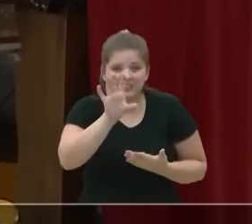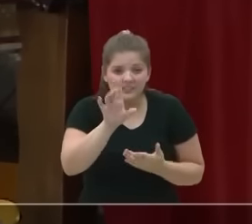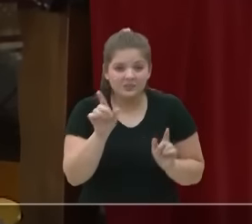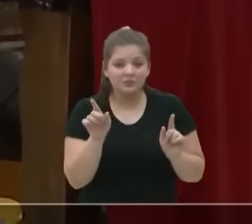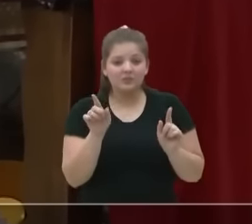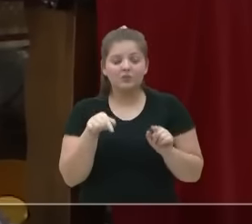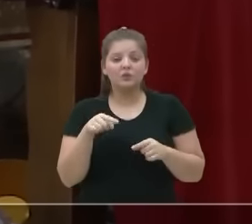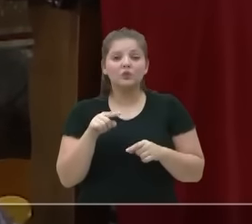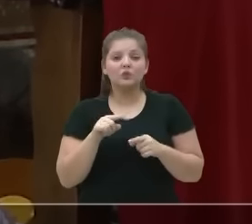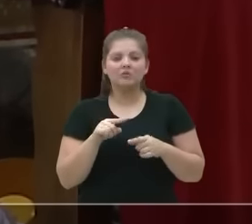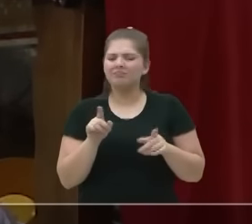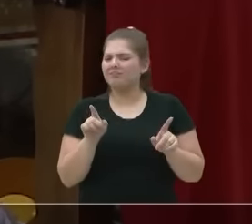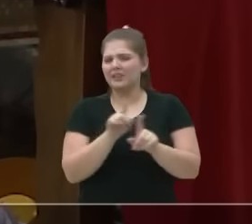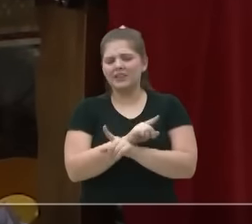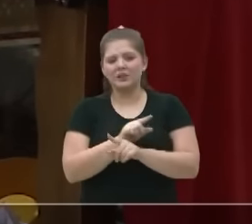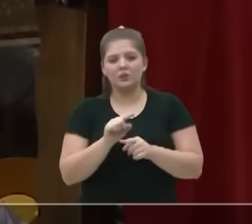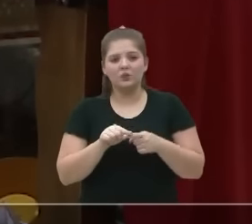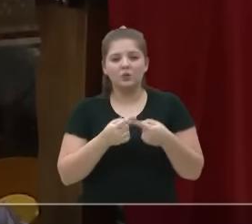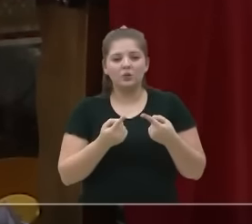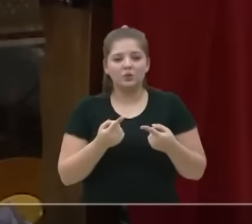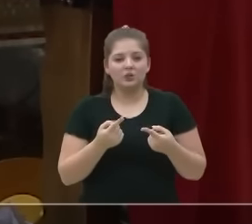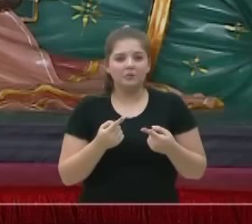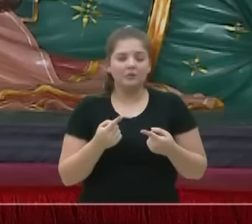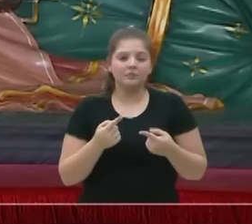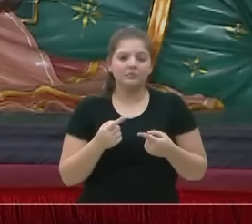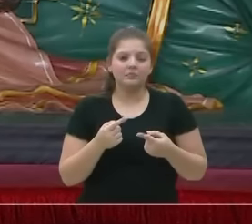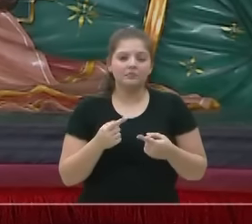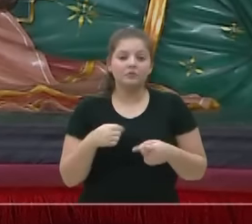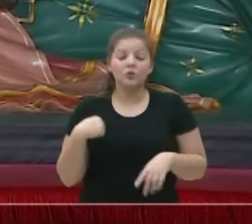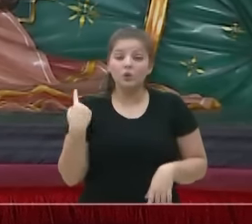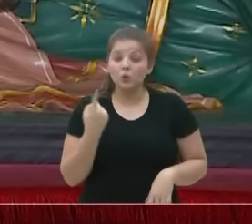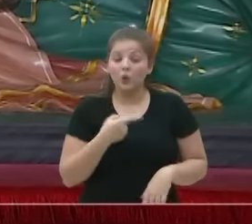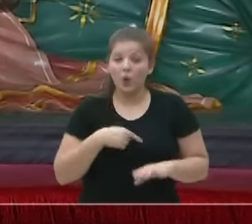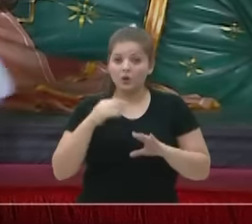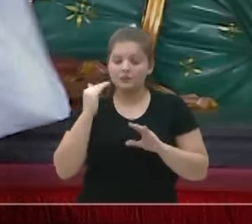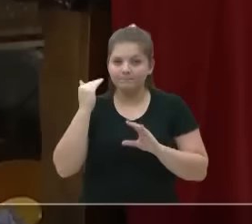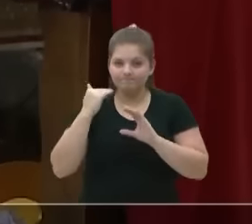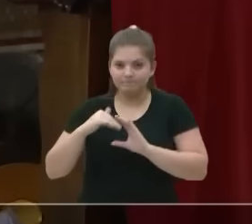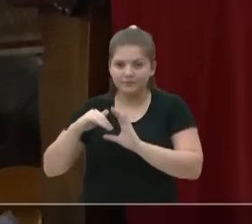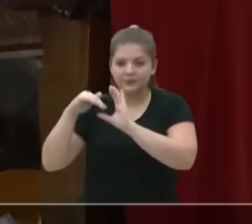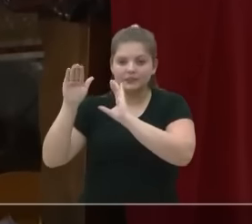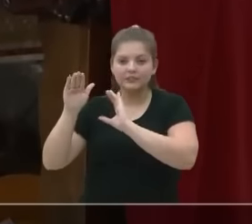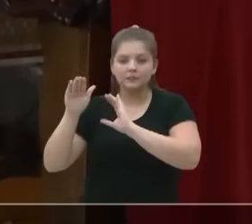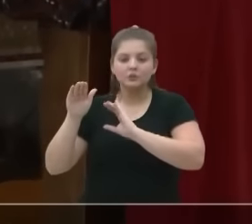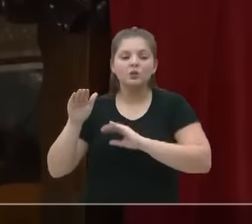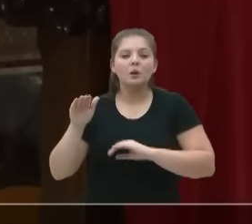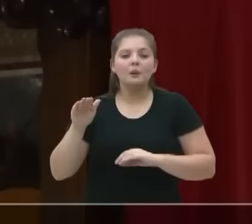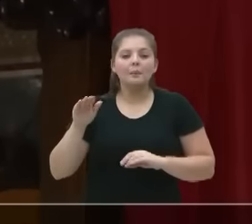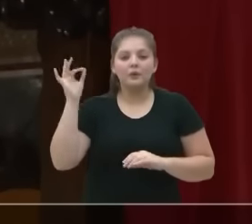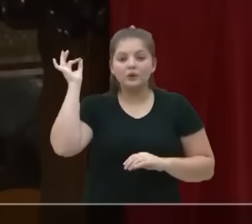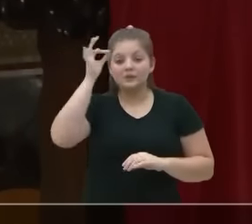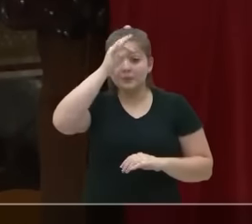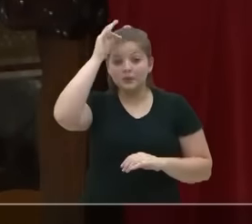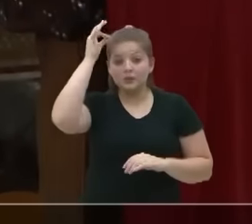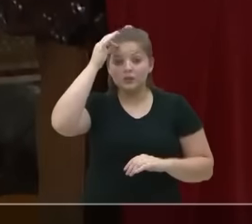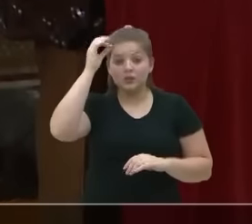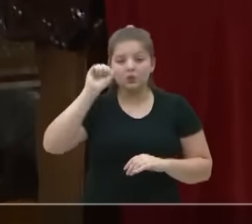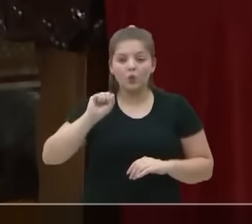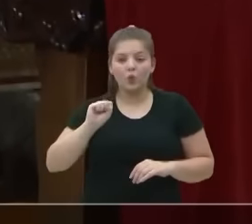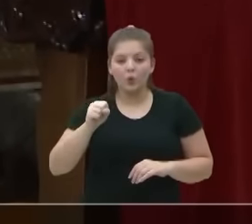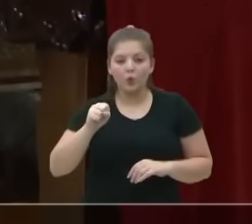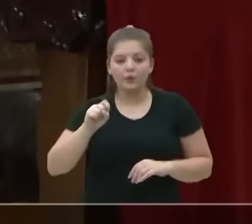para o Espírito Santo 8 toneladas, porque, mas quando que teve enchente no Espírito Santo? Faz